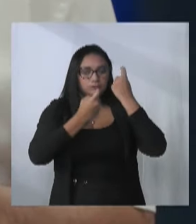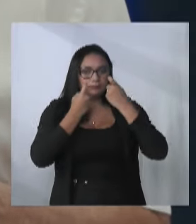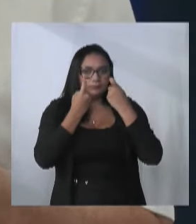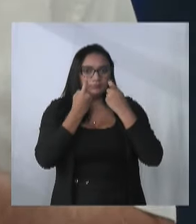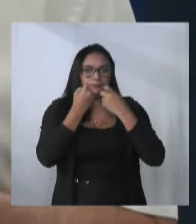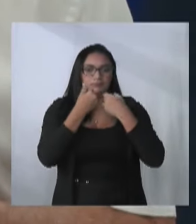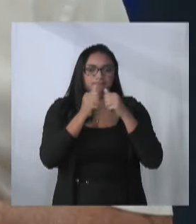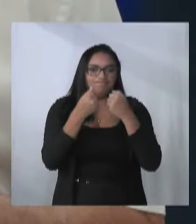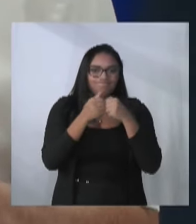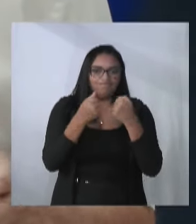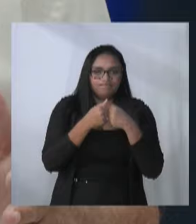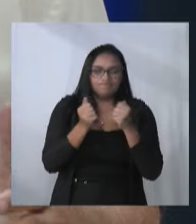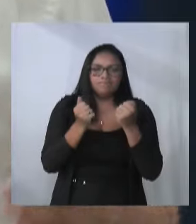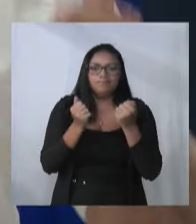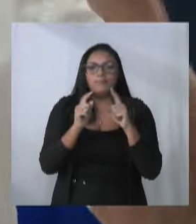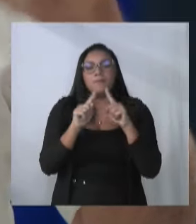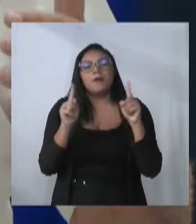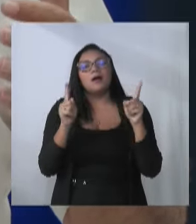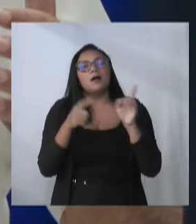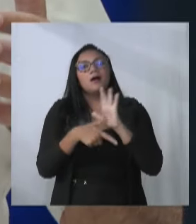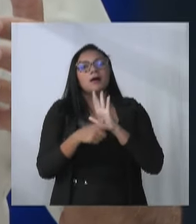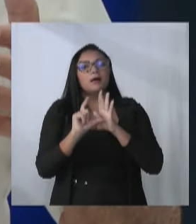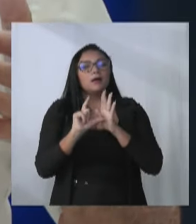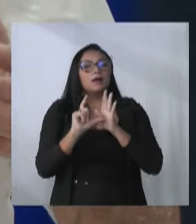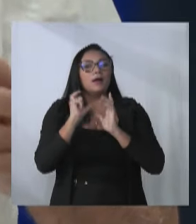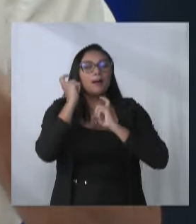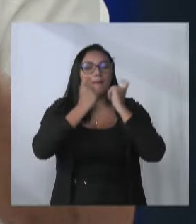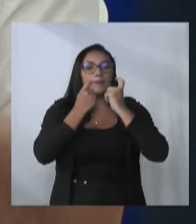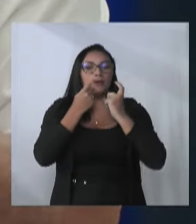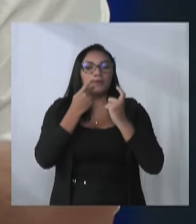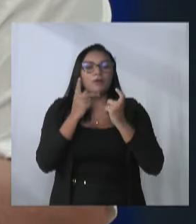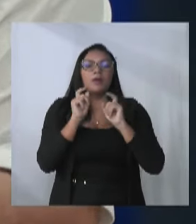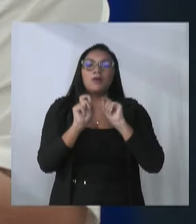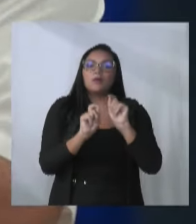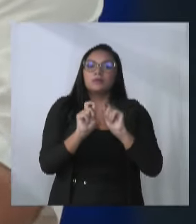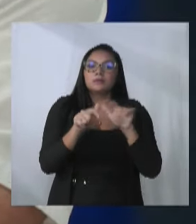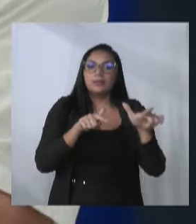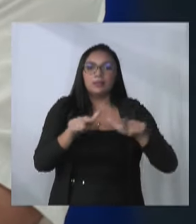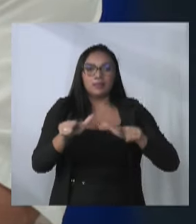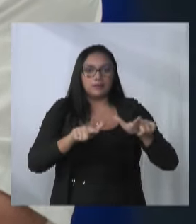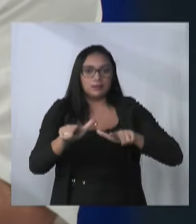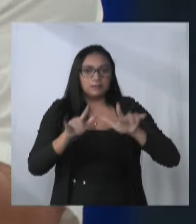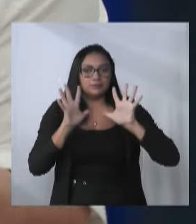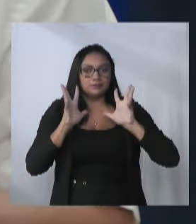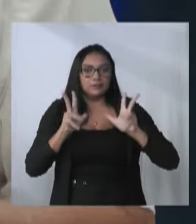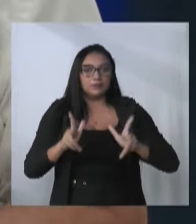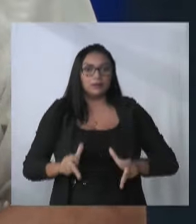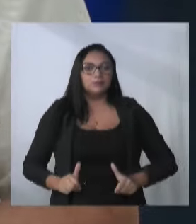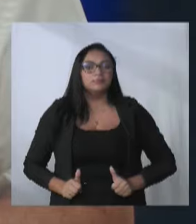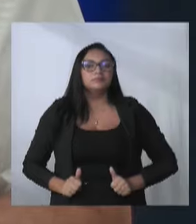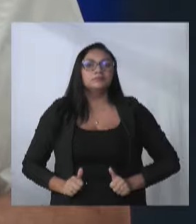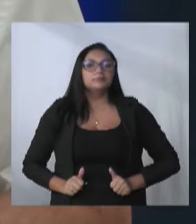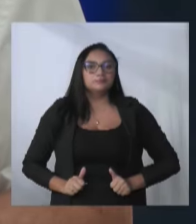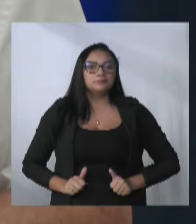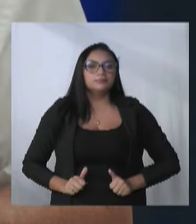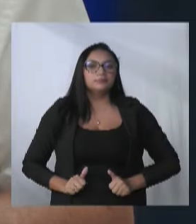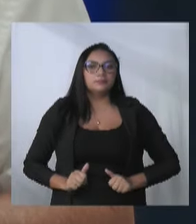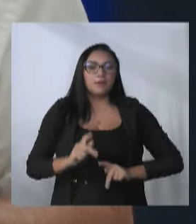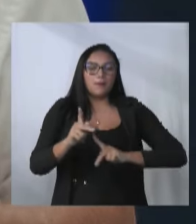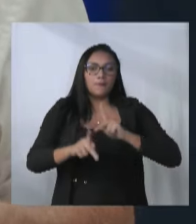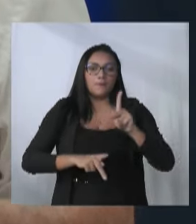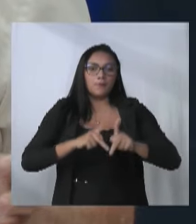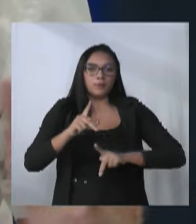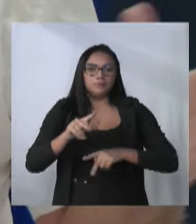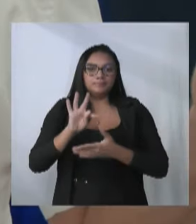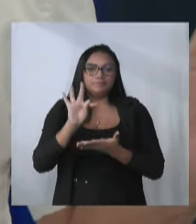nós precisamos dizer também aqui da nossa preocupação com os trabalhadores da limpeza pública de Teresina, que